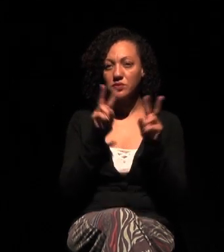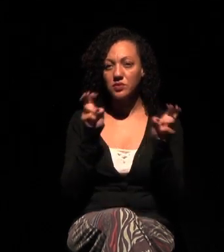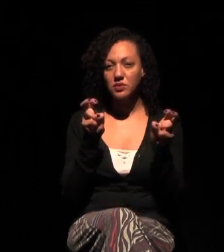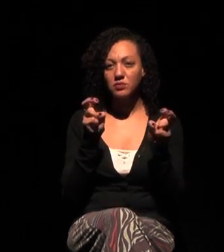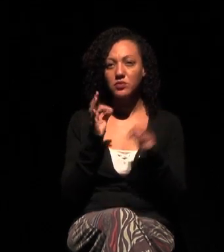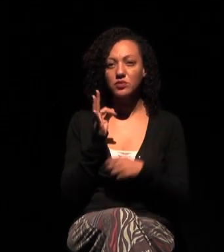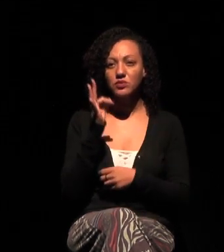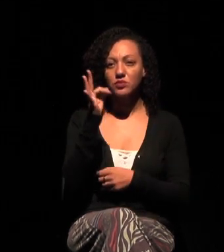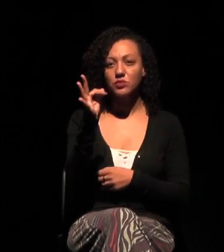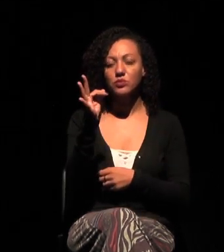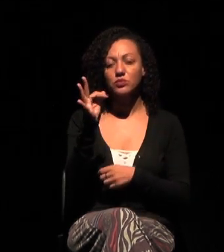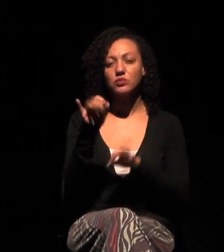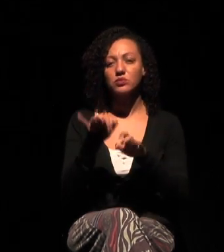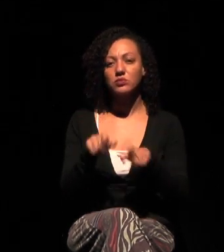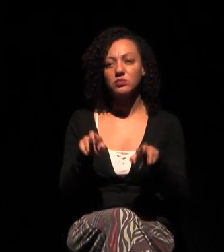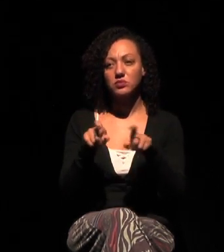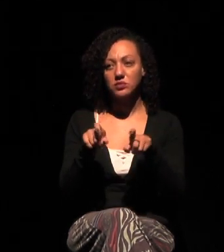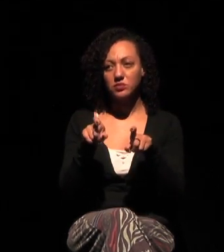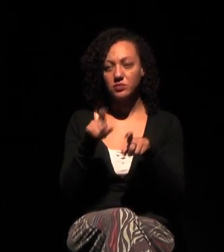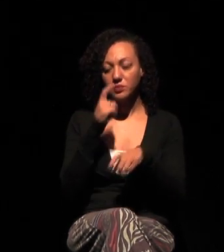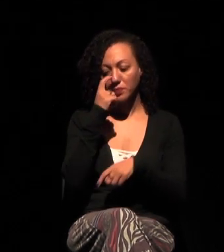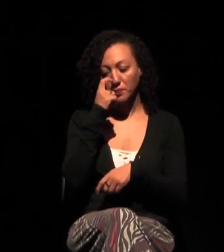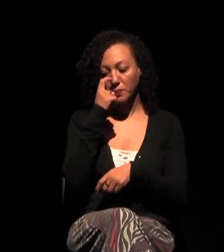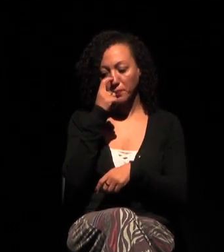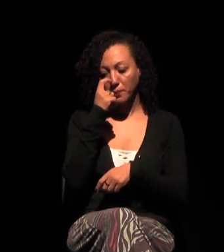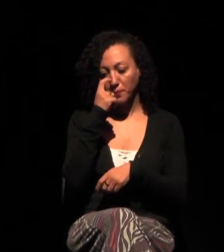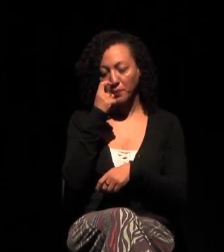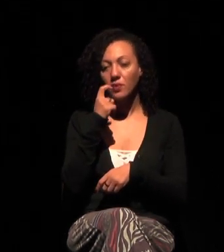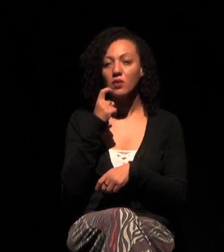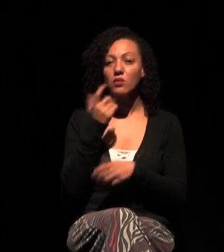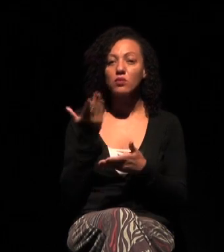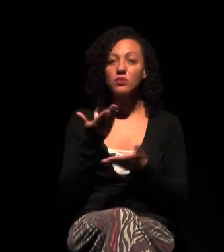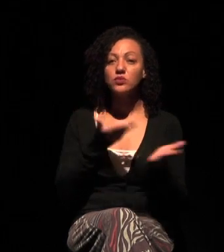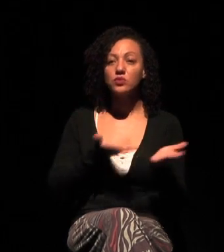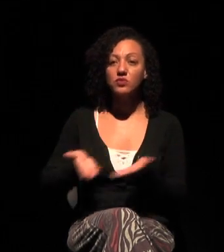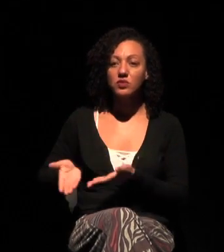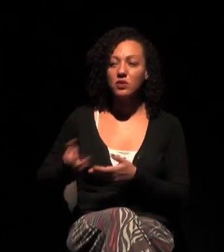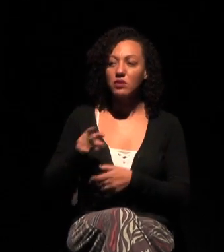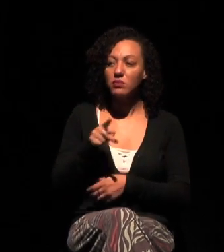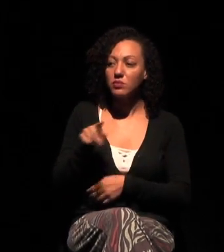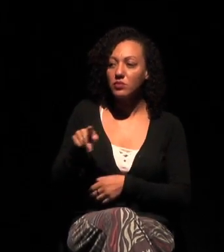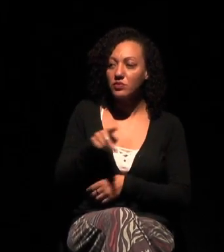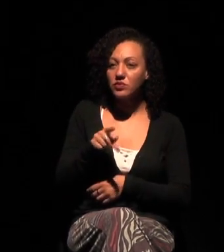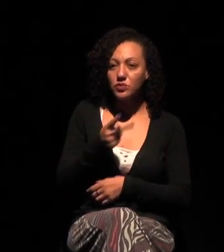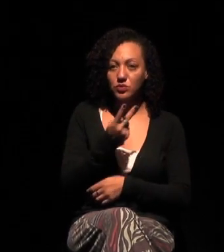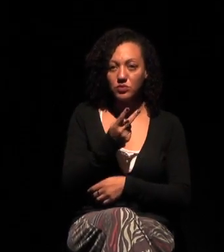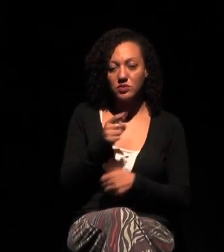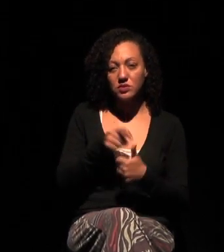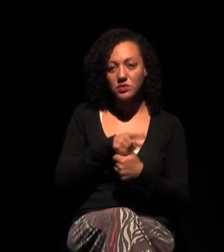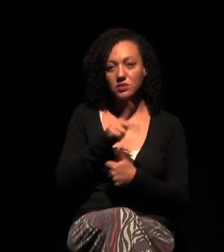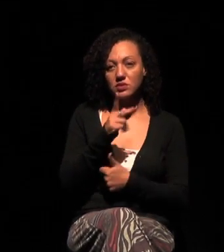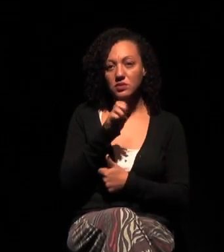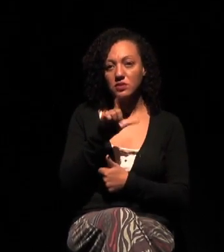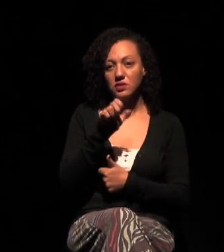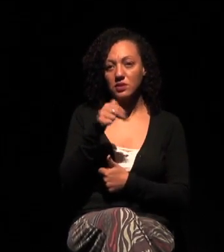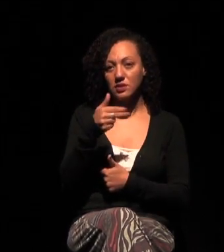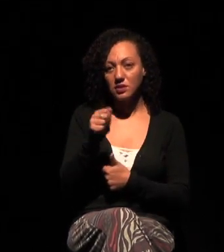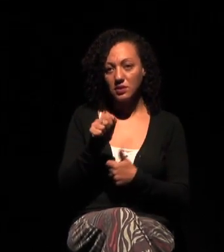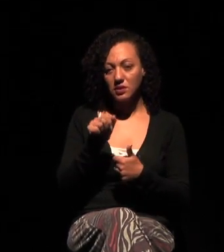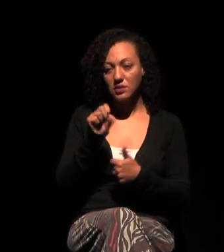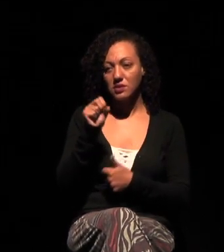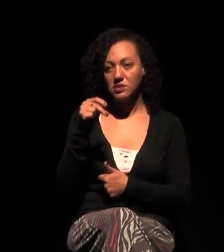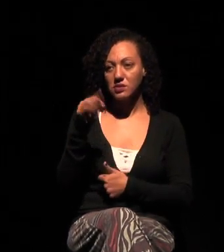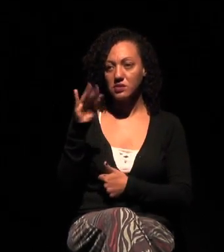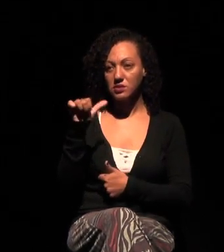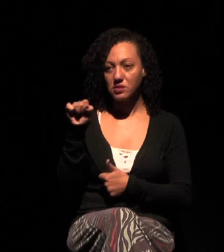futuro da computação nós temos como convidado as professoras helena santos e fatima são simon